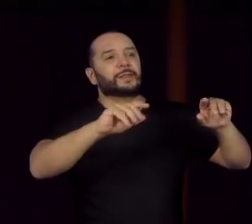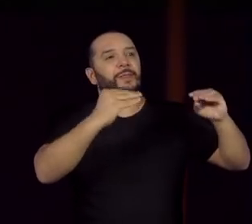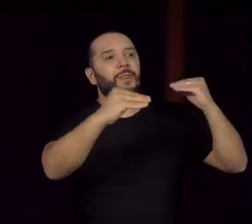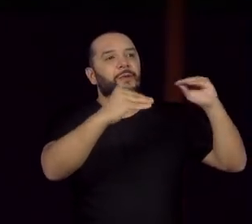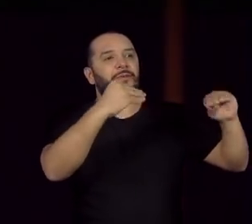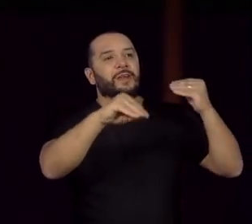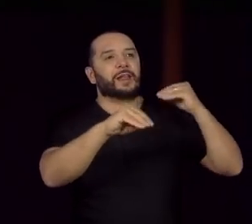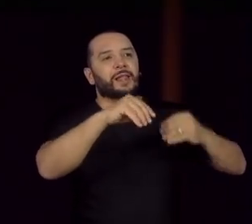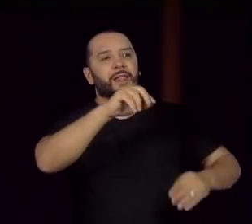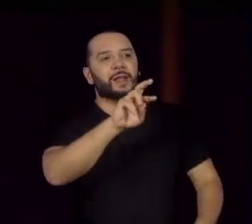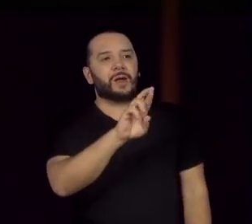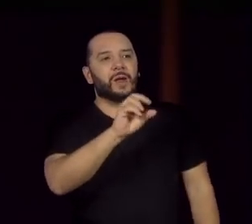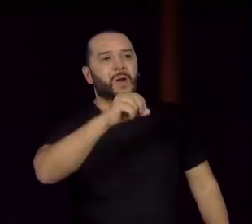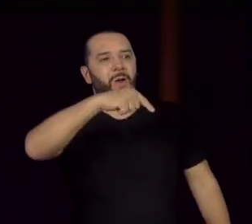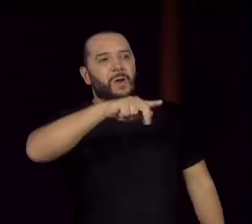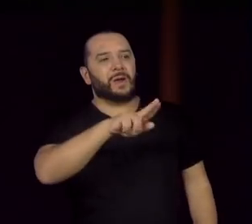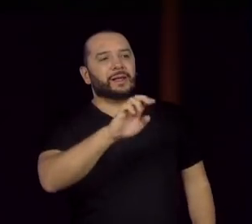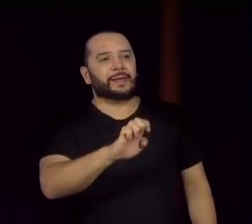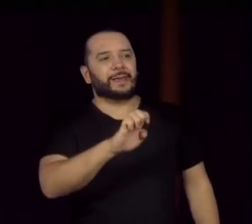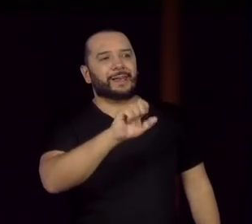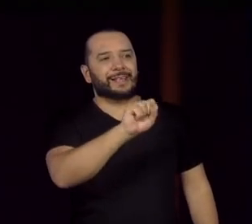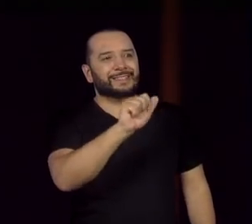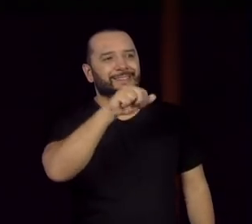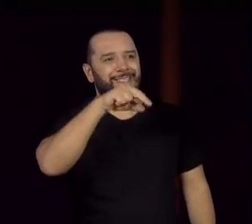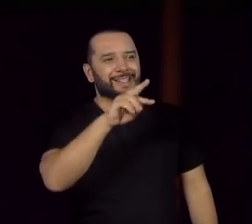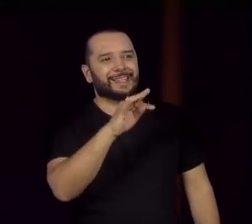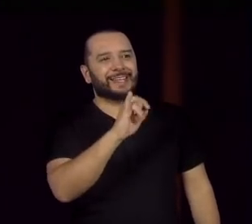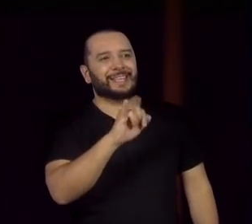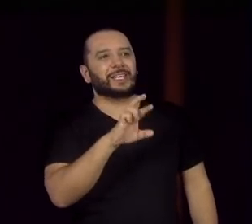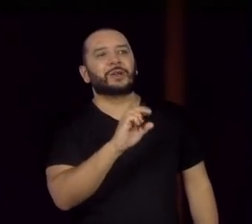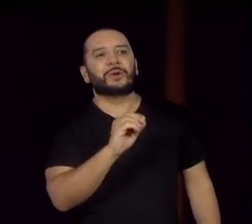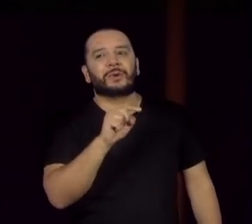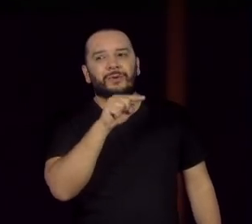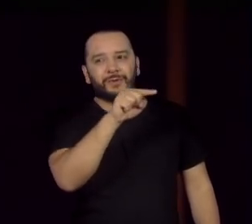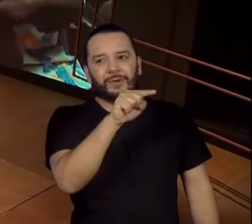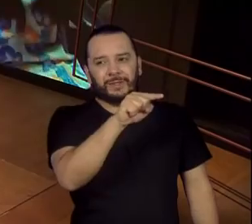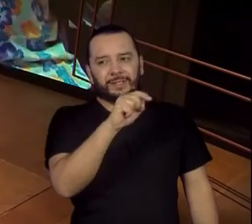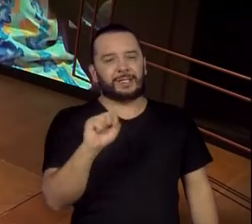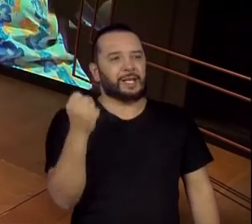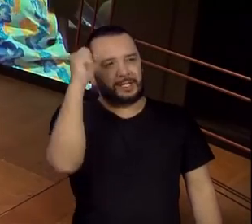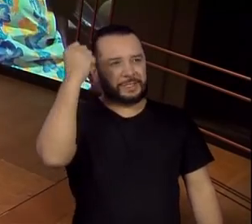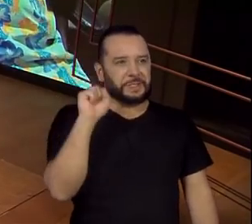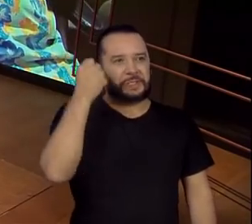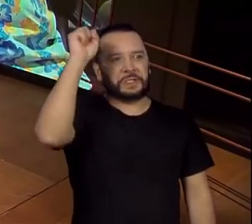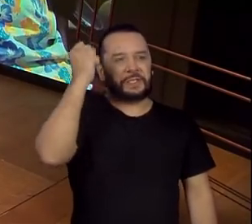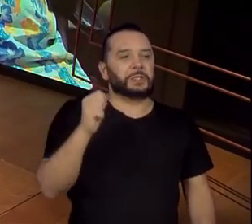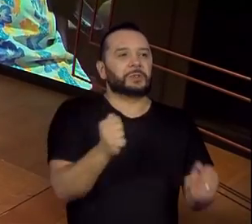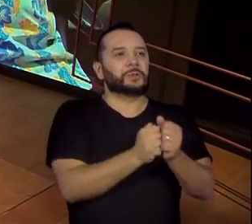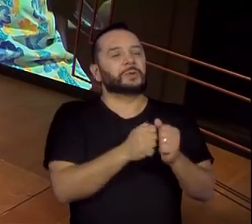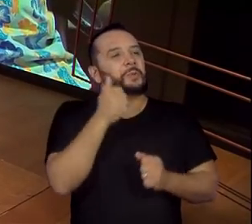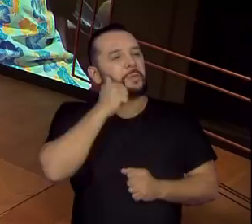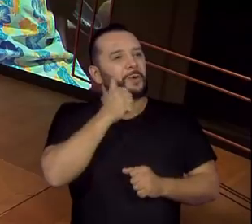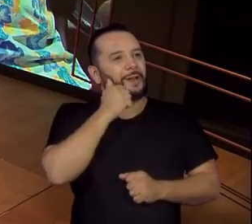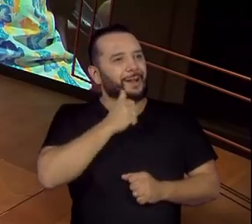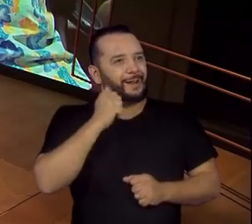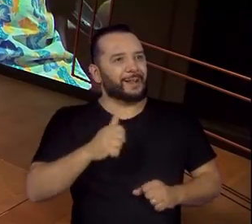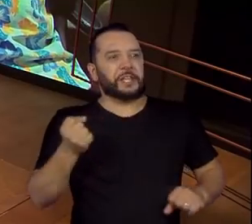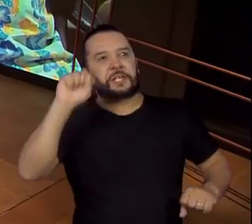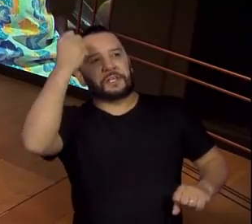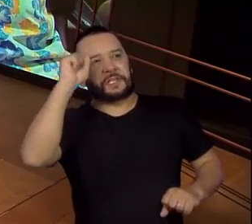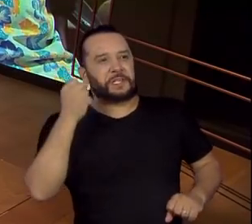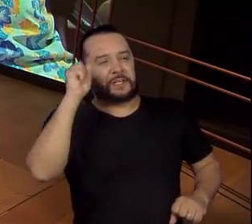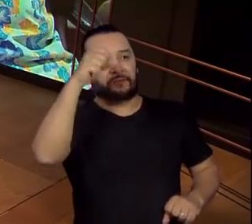Rodésio, que era uma espécie de guarda-costas da Regina Duarte, da Viúva Porcina. É